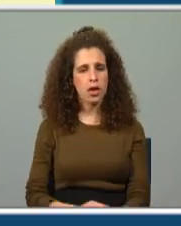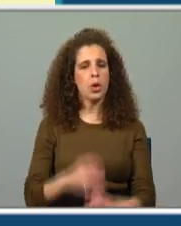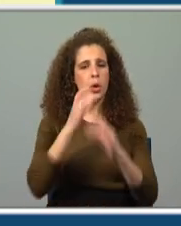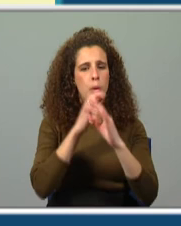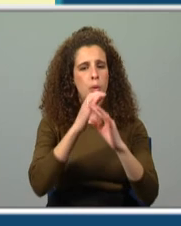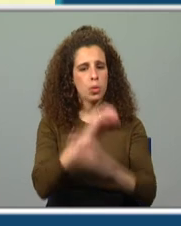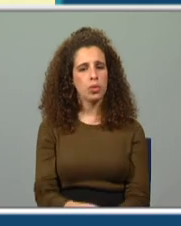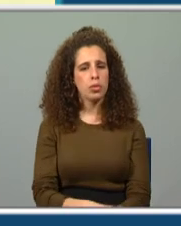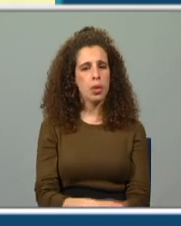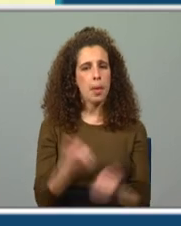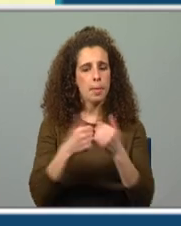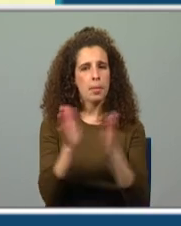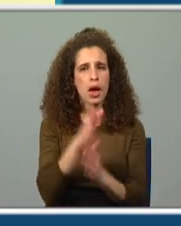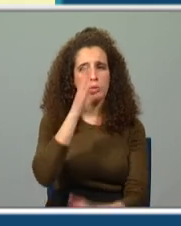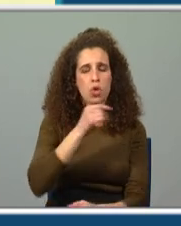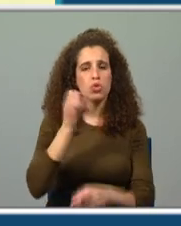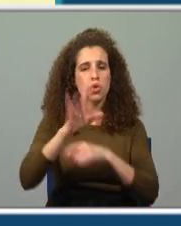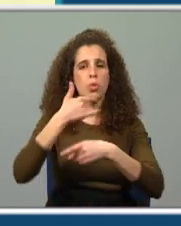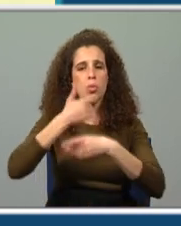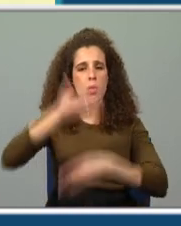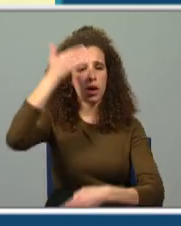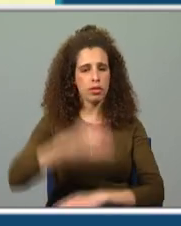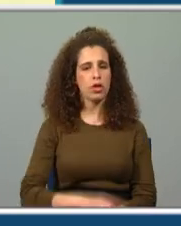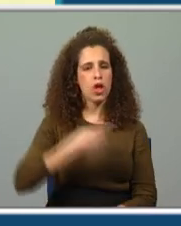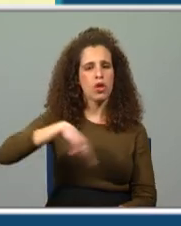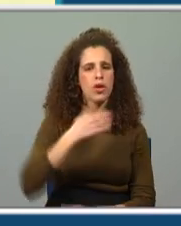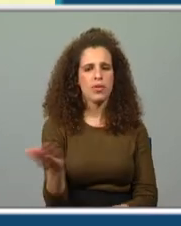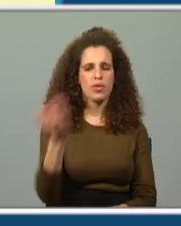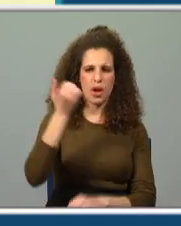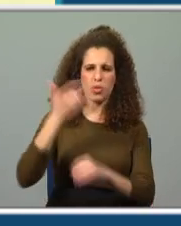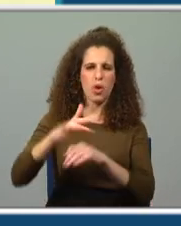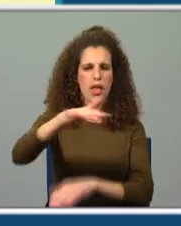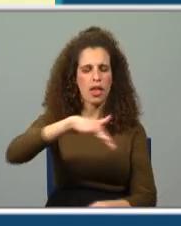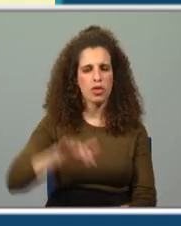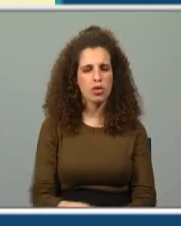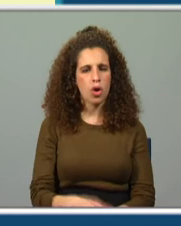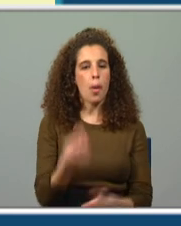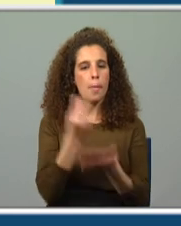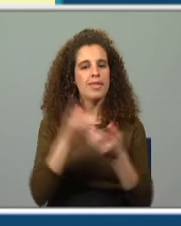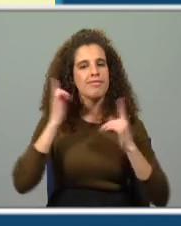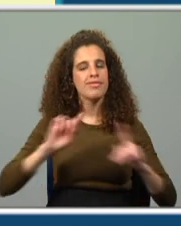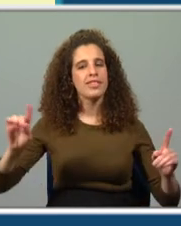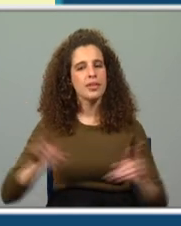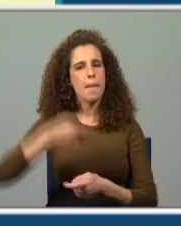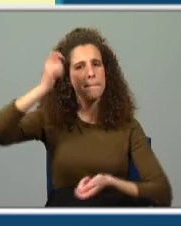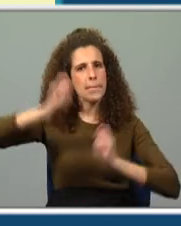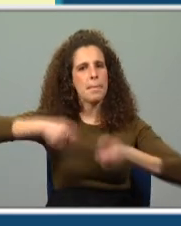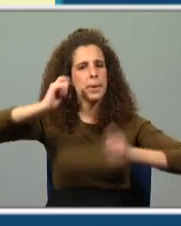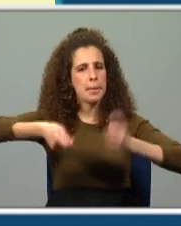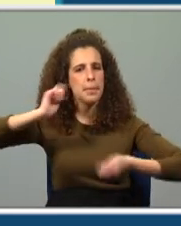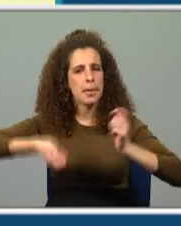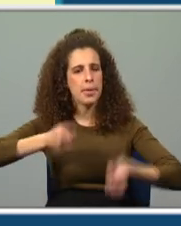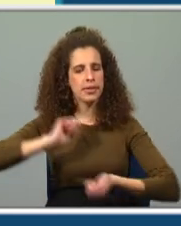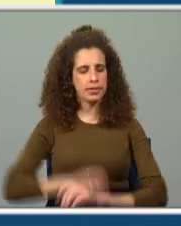oboés, mais mudos que paredes. Nós viemos de outra banda. Somos instrumentos de